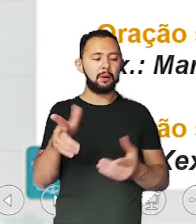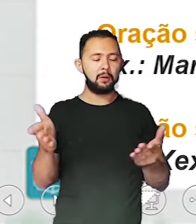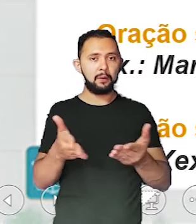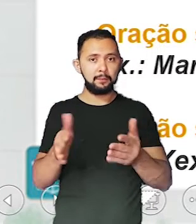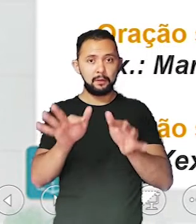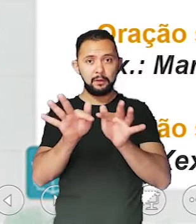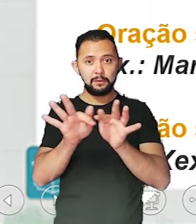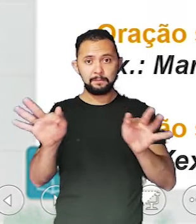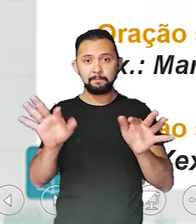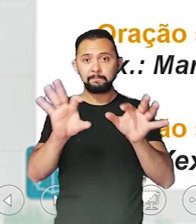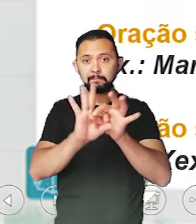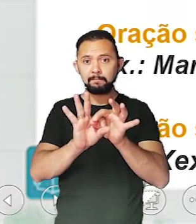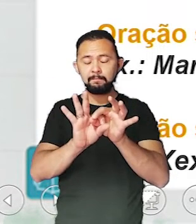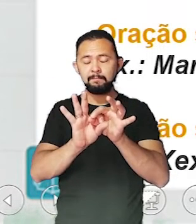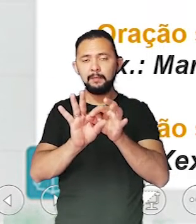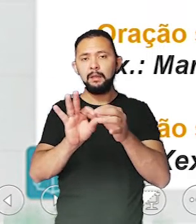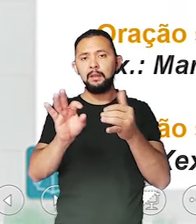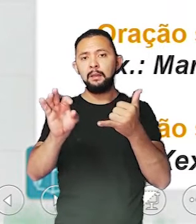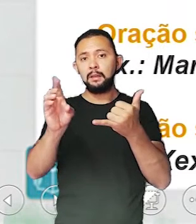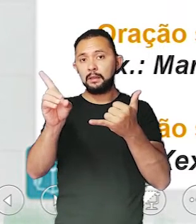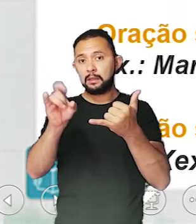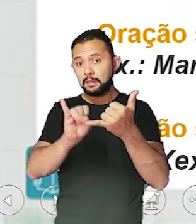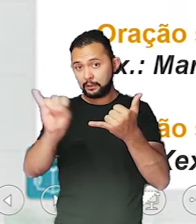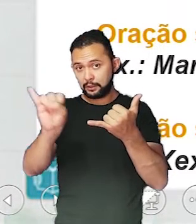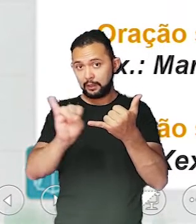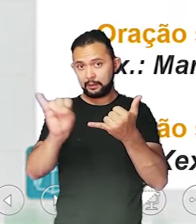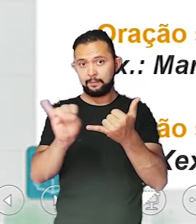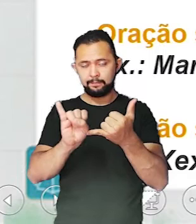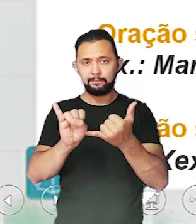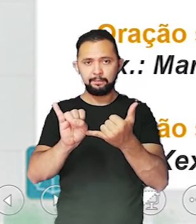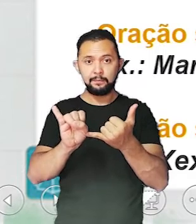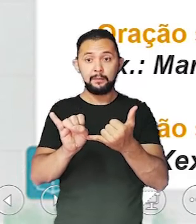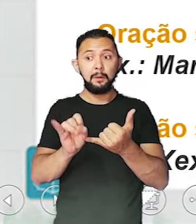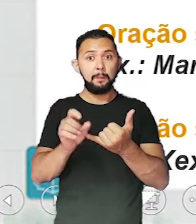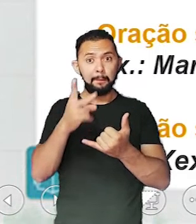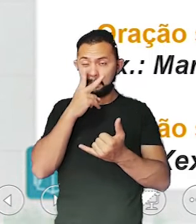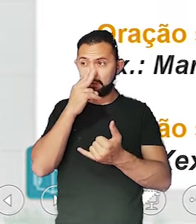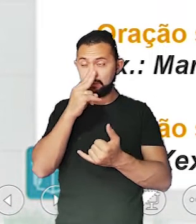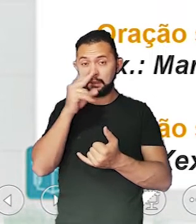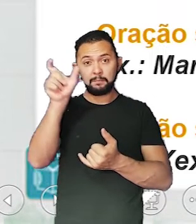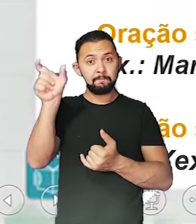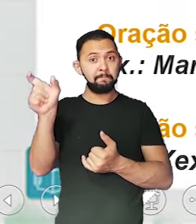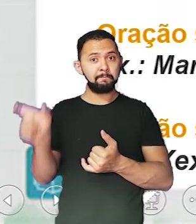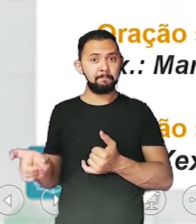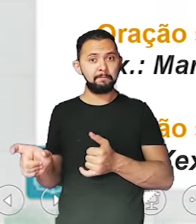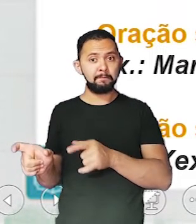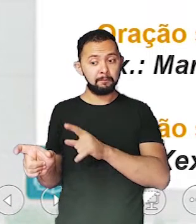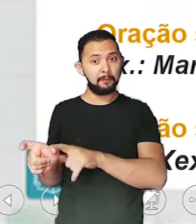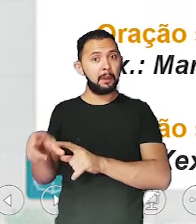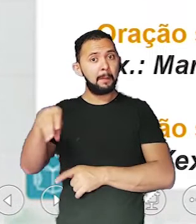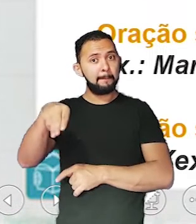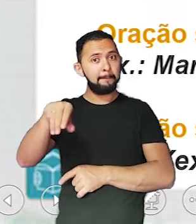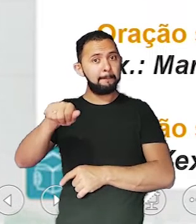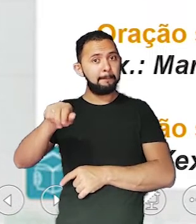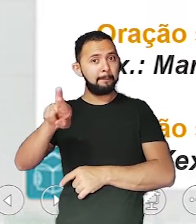frase. Marta não gosta de que a chamem de senhora. Então, nós temos aqui, ó, sujeito Marta, nós estamos falando dela, né? Então, ela é o